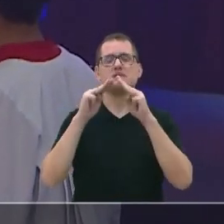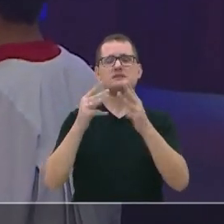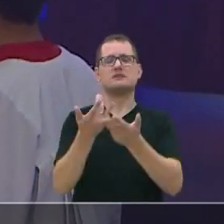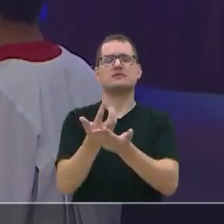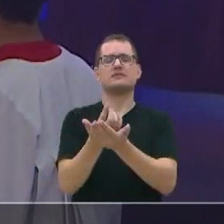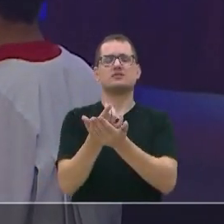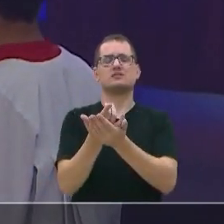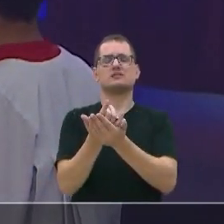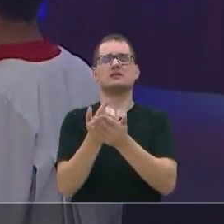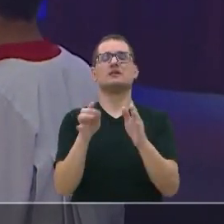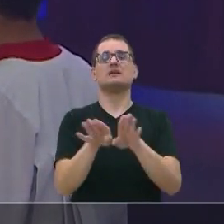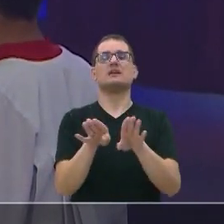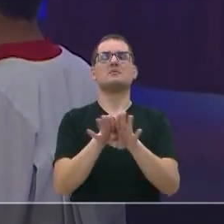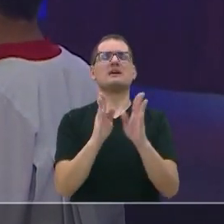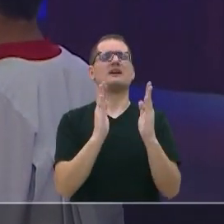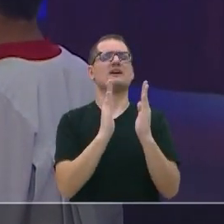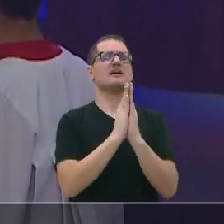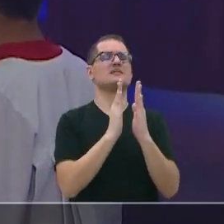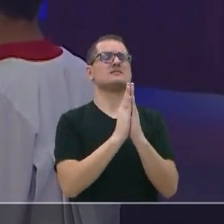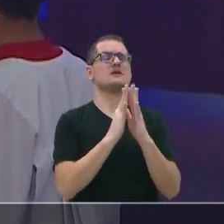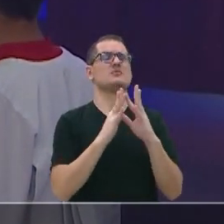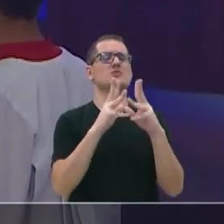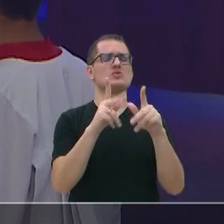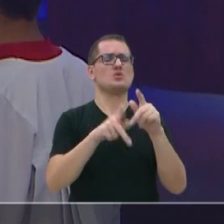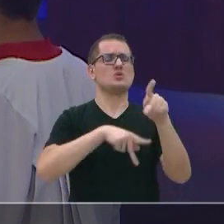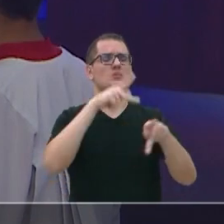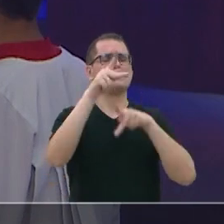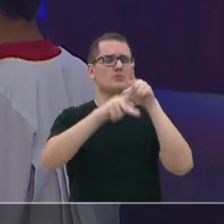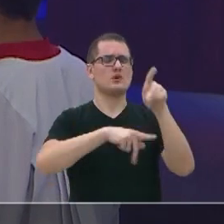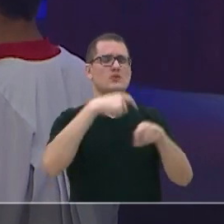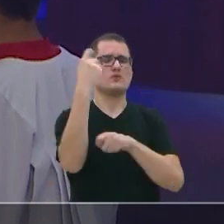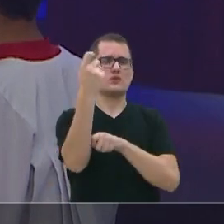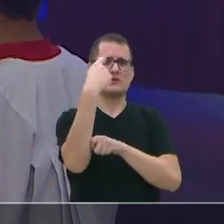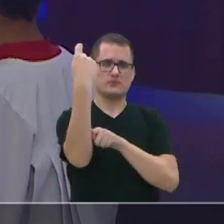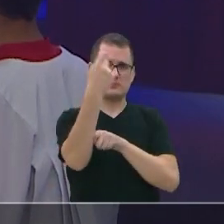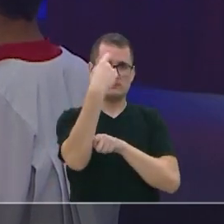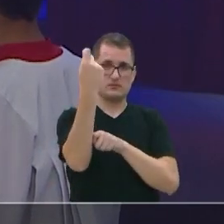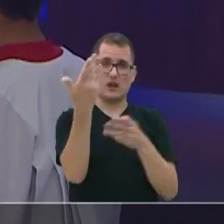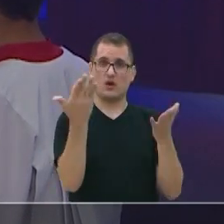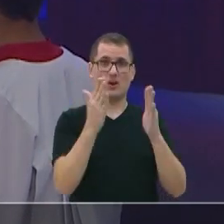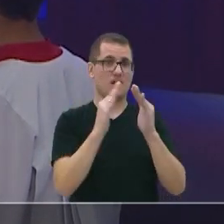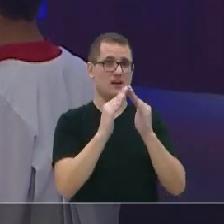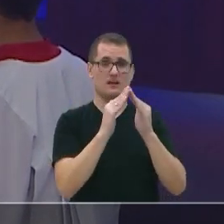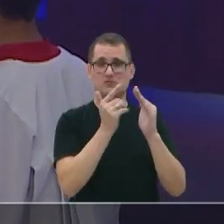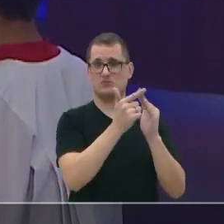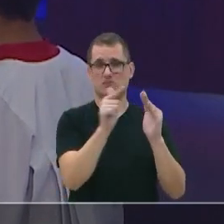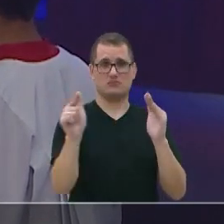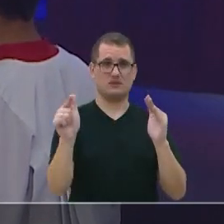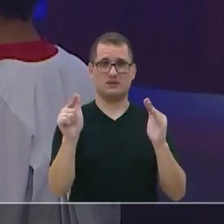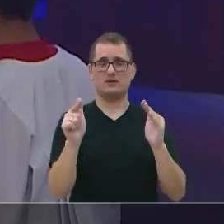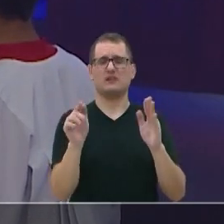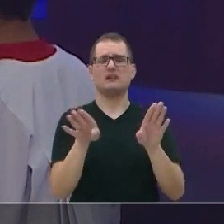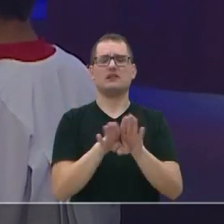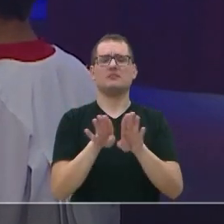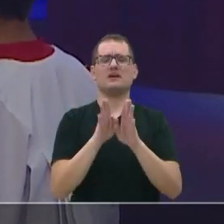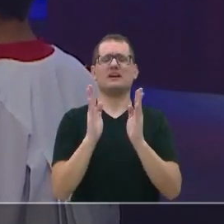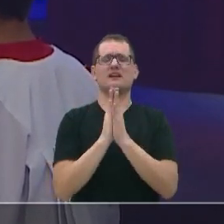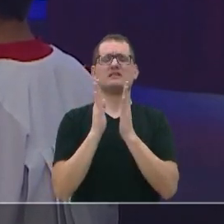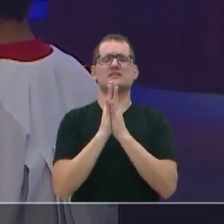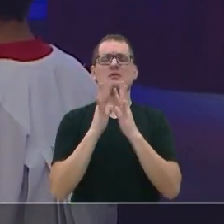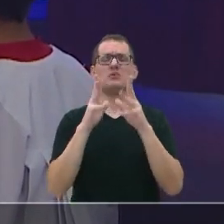todos aqueles do Rio Grande do Sul que neste momento estão desabrigados. Rezar por todos os associados da